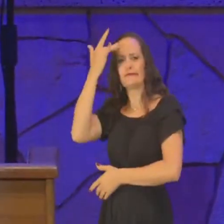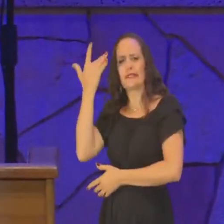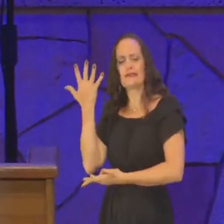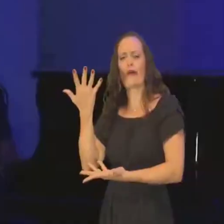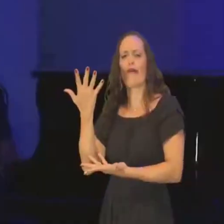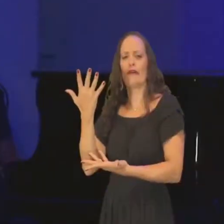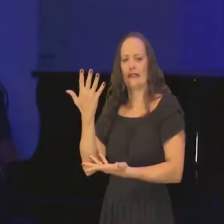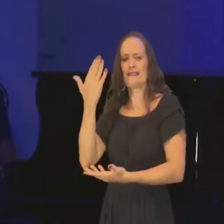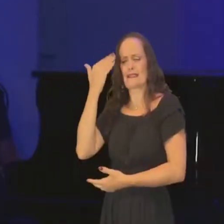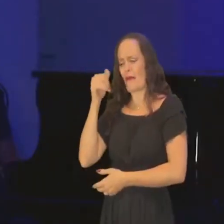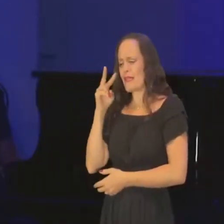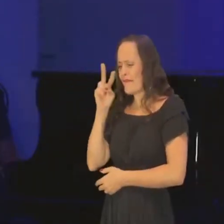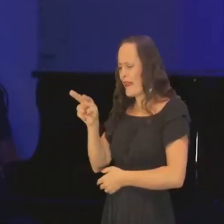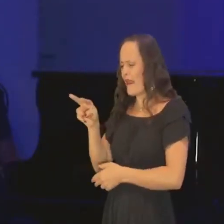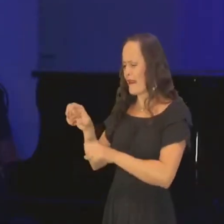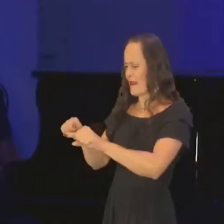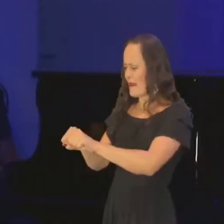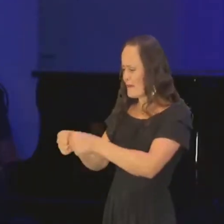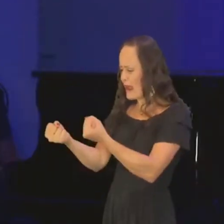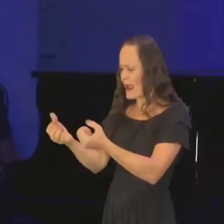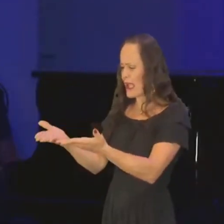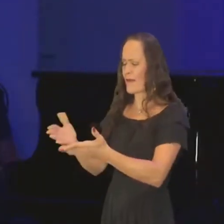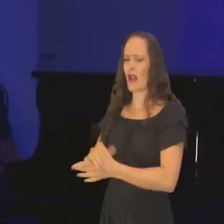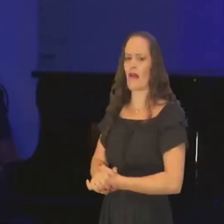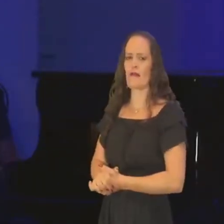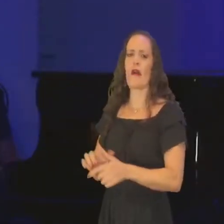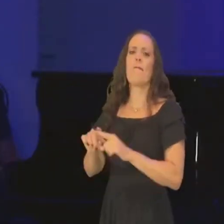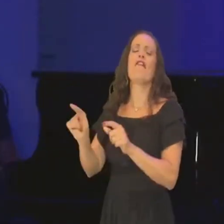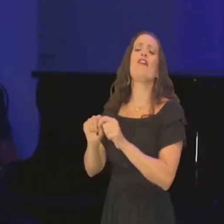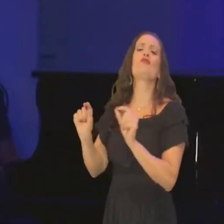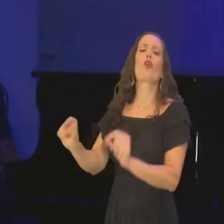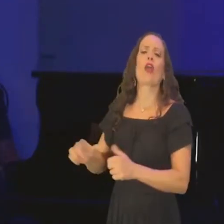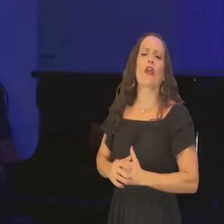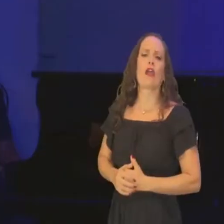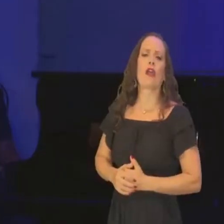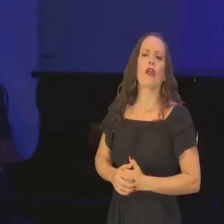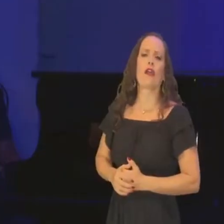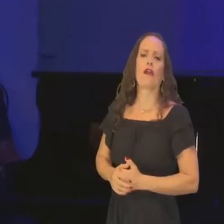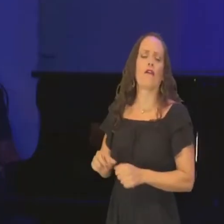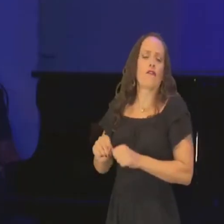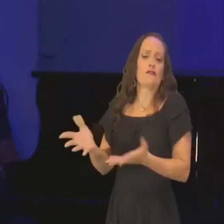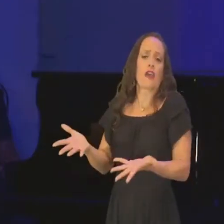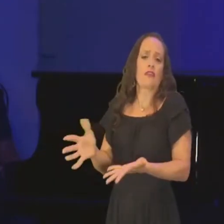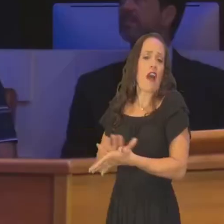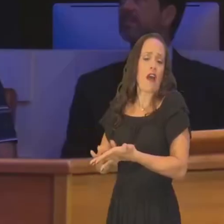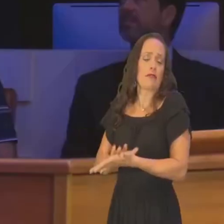que o altar estava quebrado, mas o que fariam, o que fizeram a partir daquele momento?